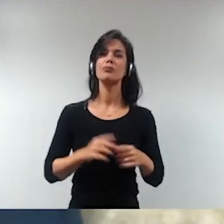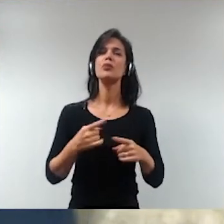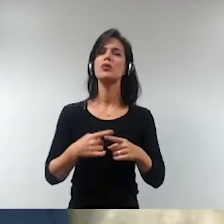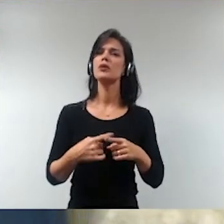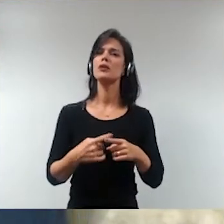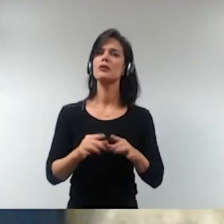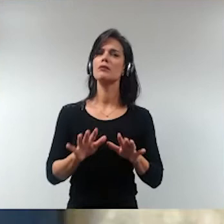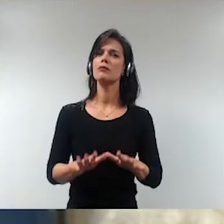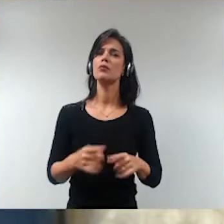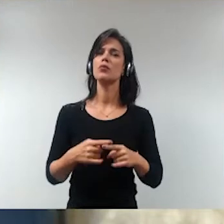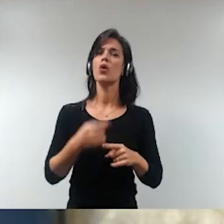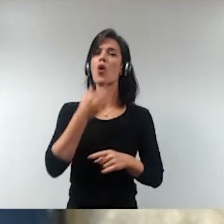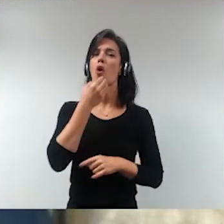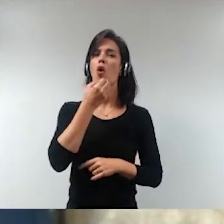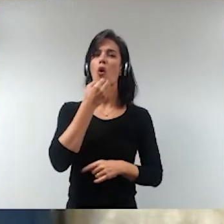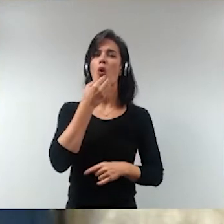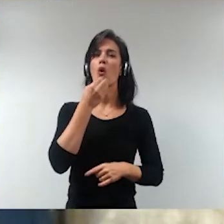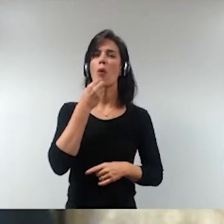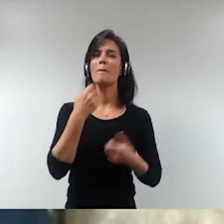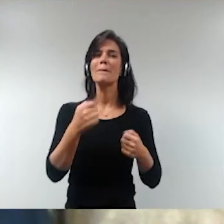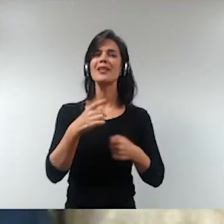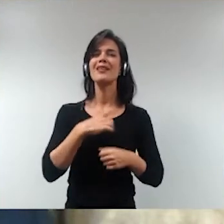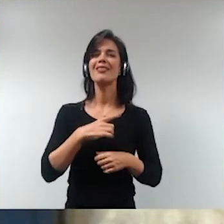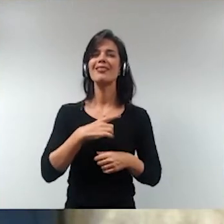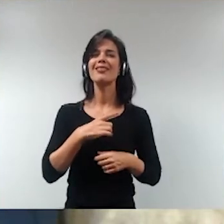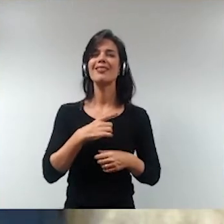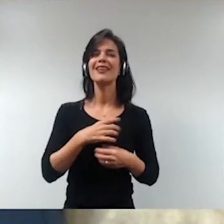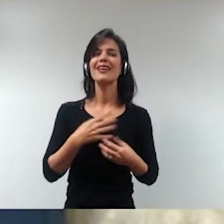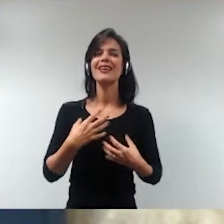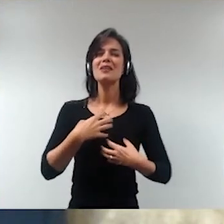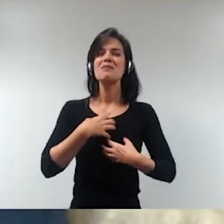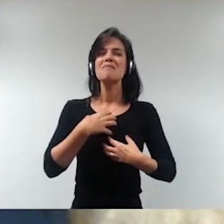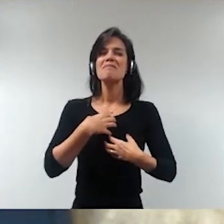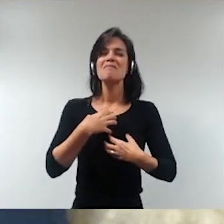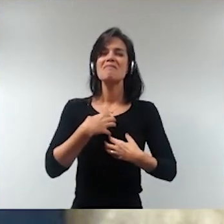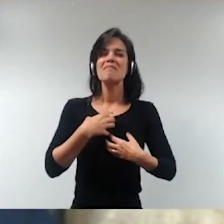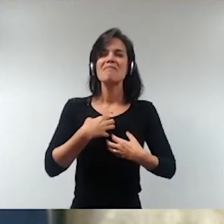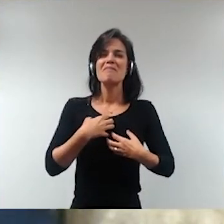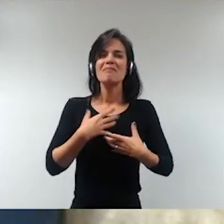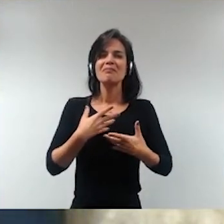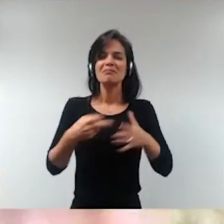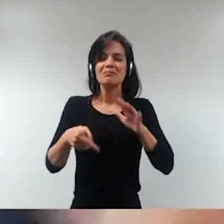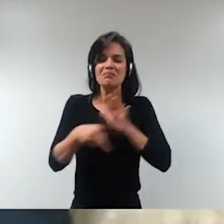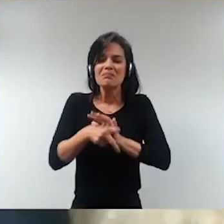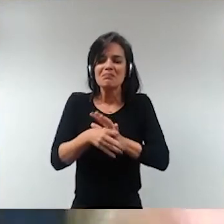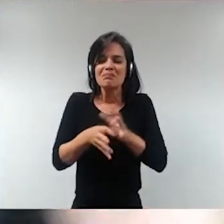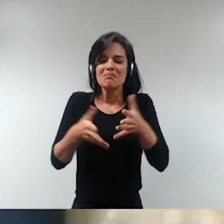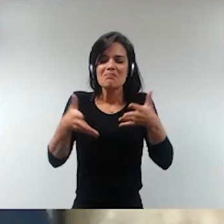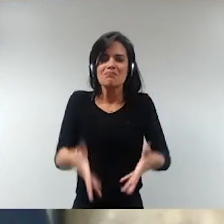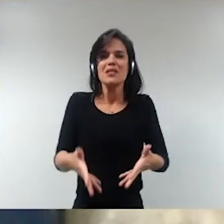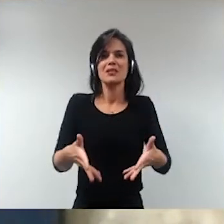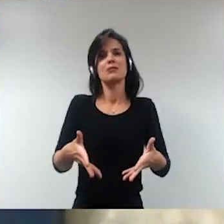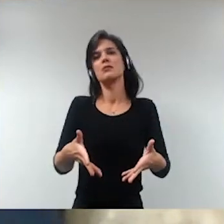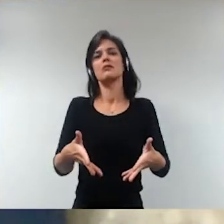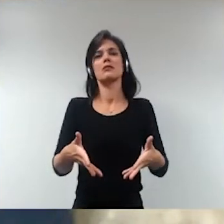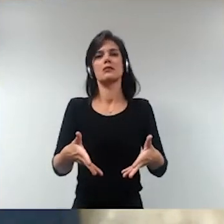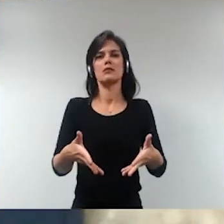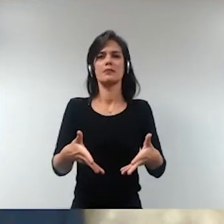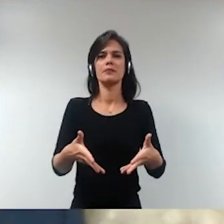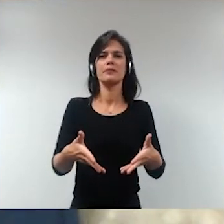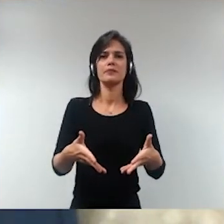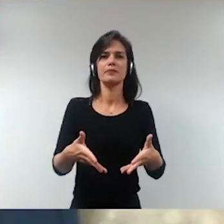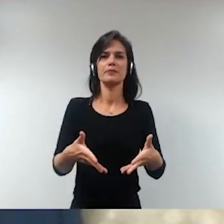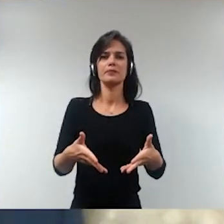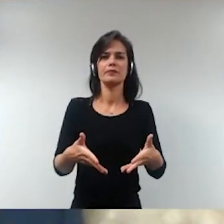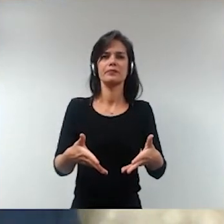quê? Porque o homem ele tem que ter uma sensação de pertencer a algo maior, uma sensação de pertencimento de algo